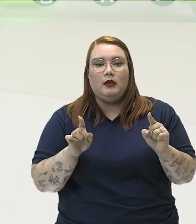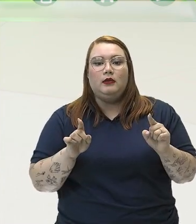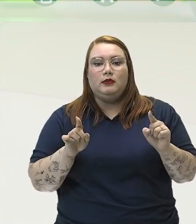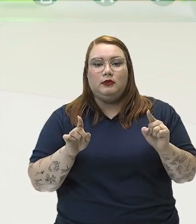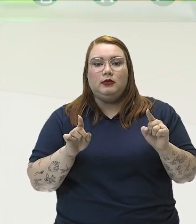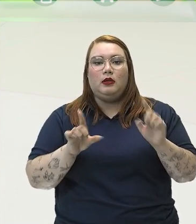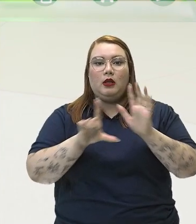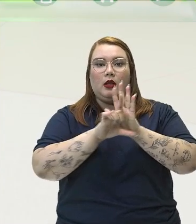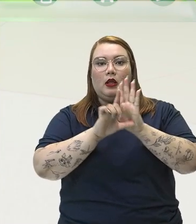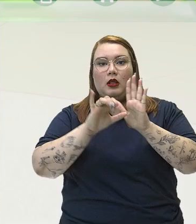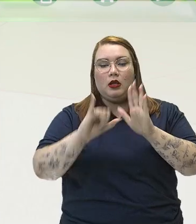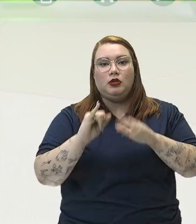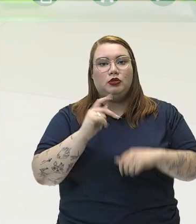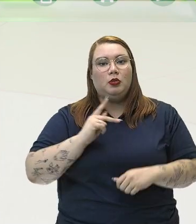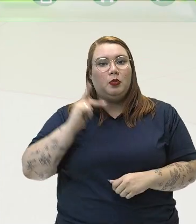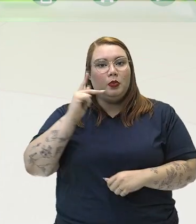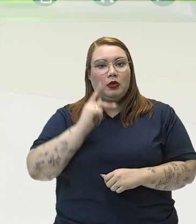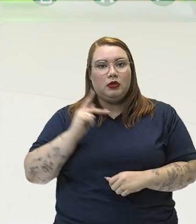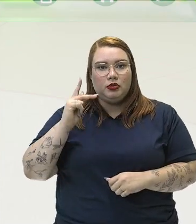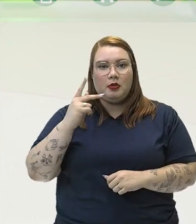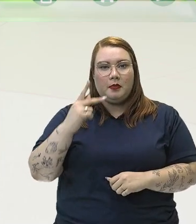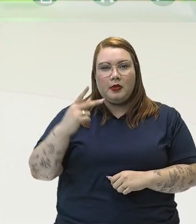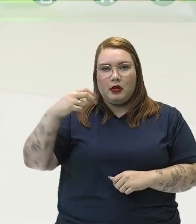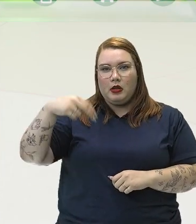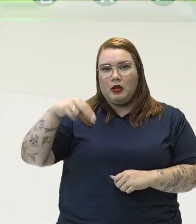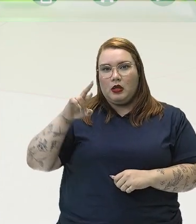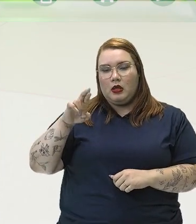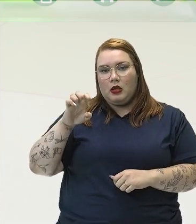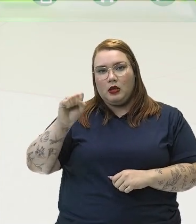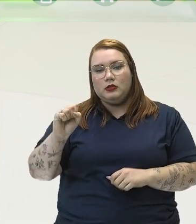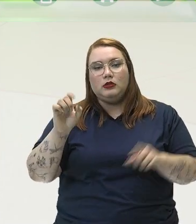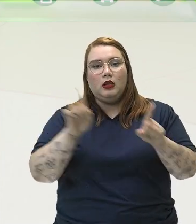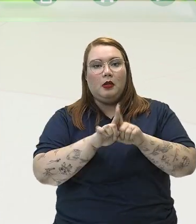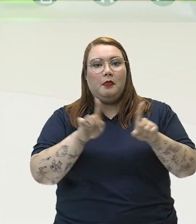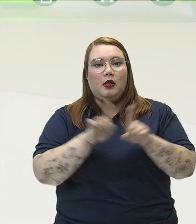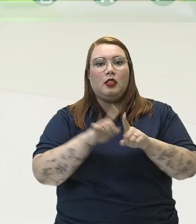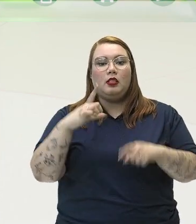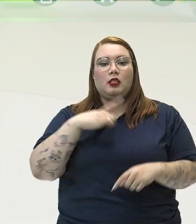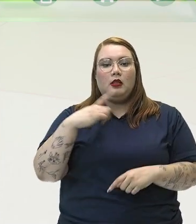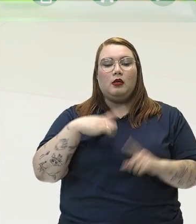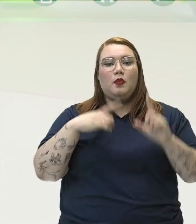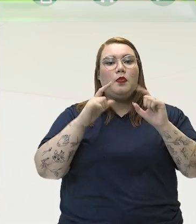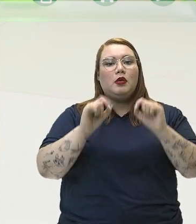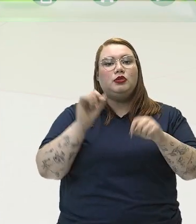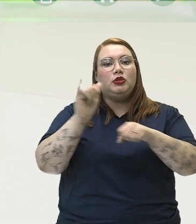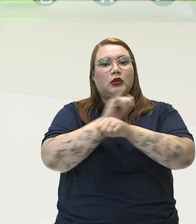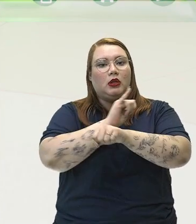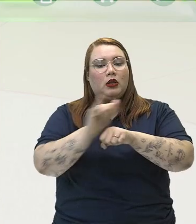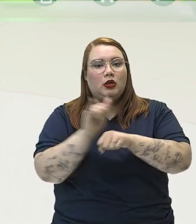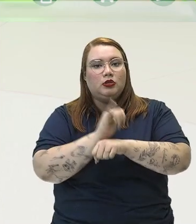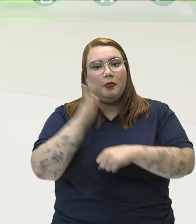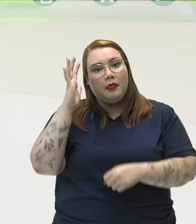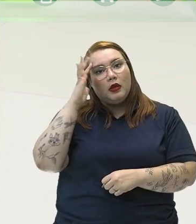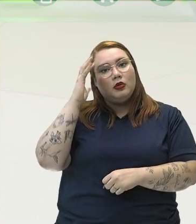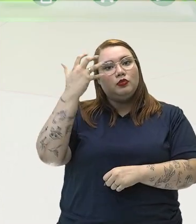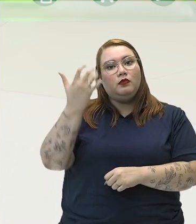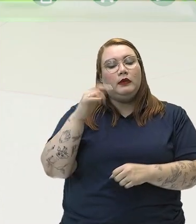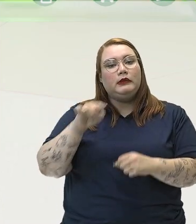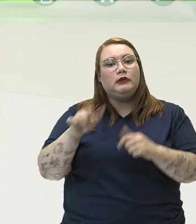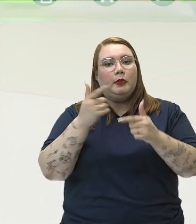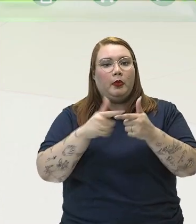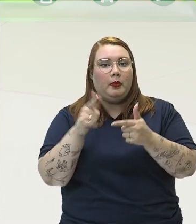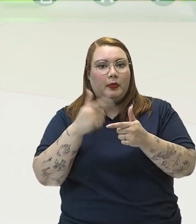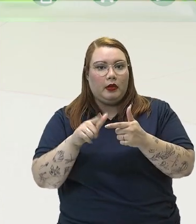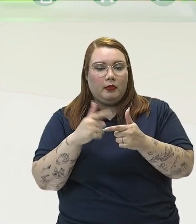das políticas de resíduos, ela preconiza também aí alternativas para lidar com o descarte desses resíduos,